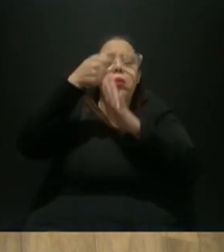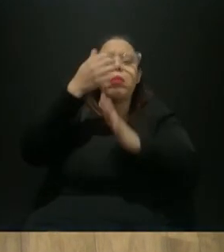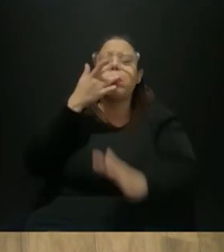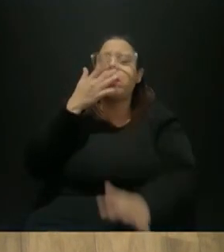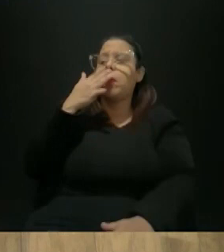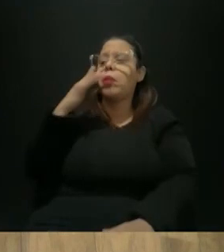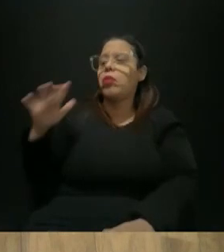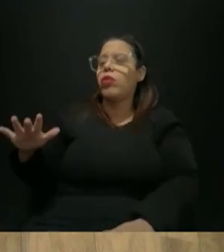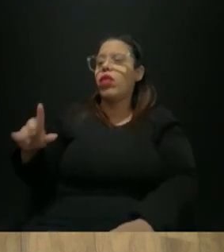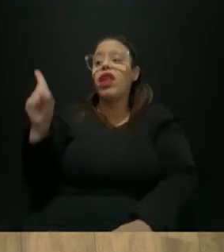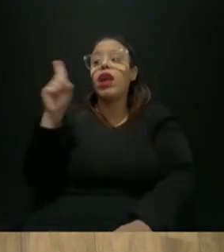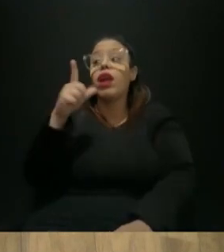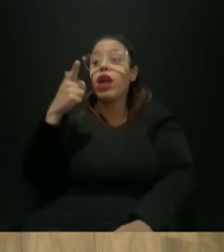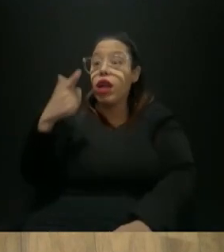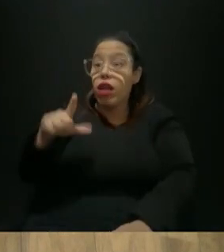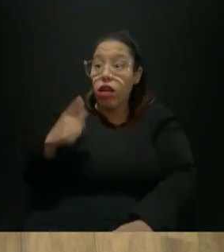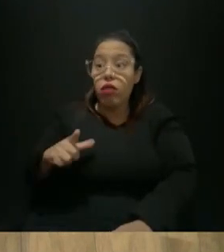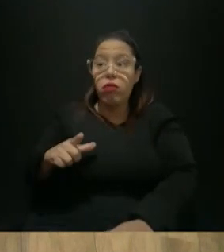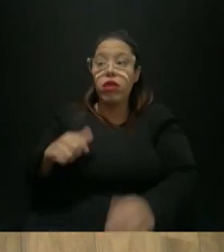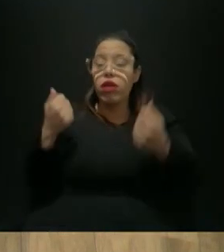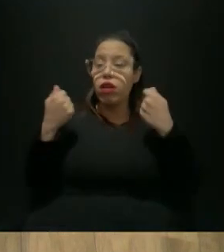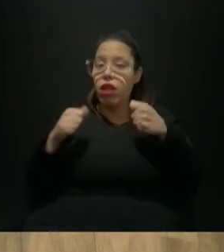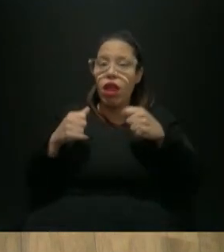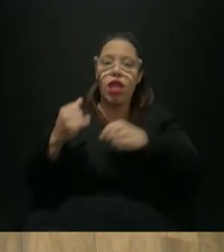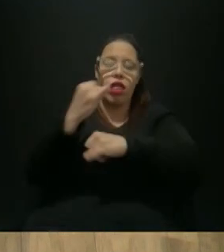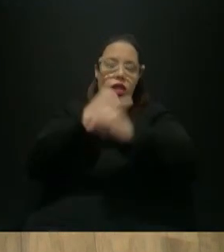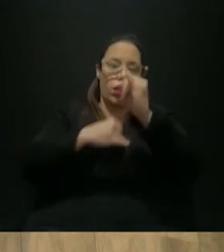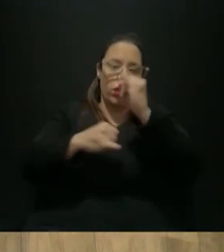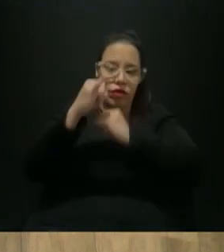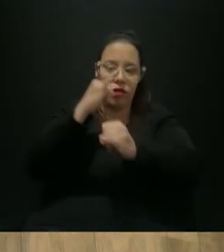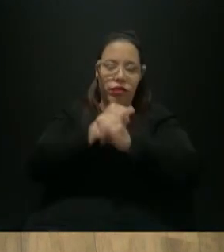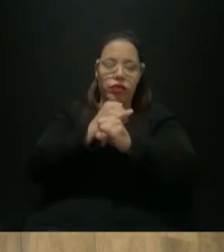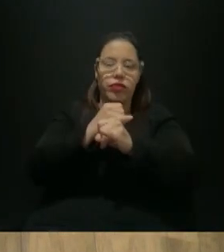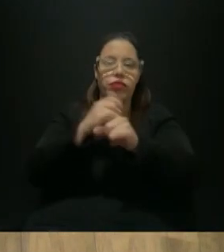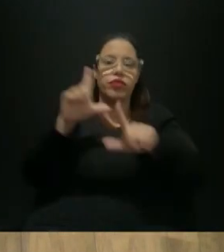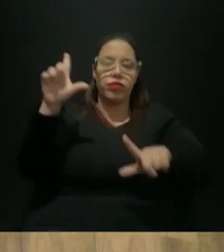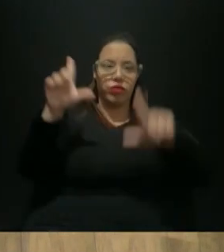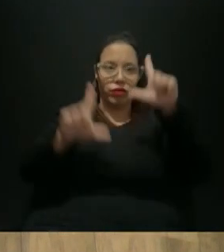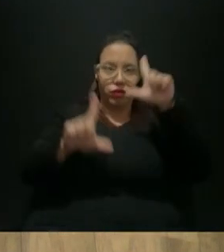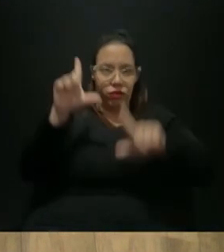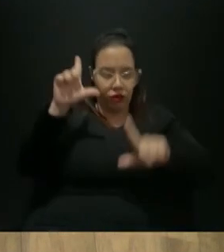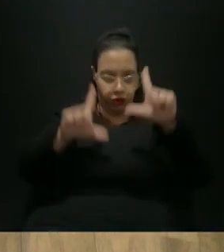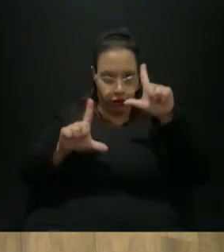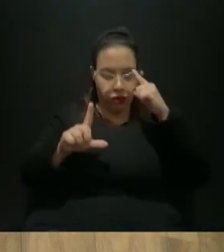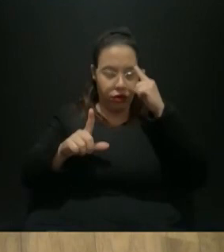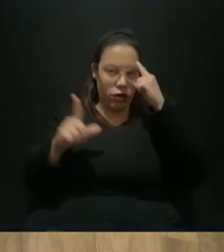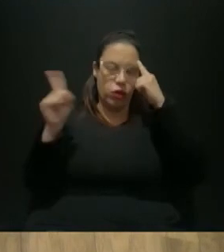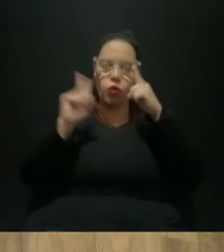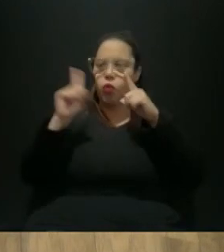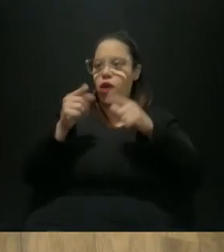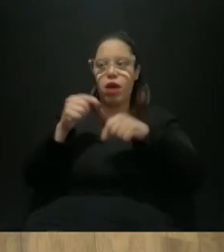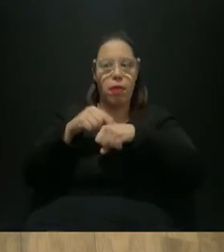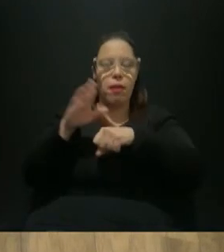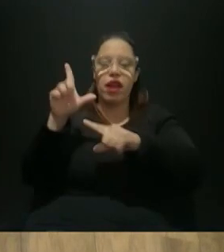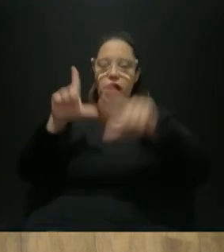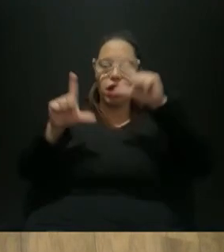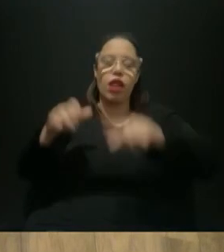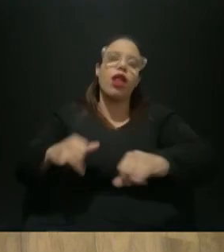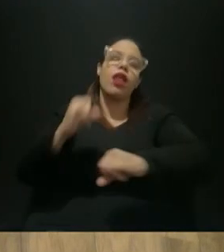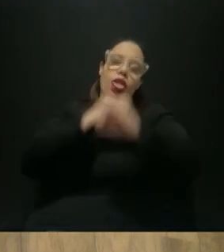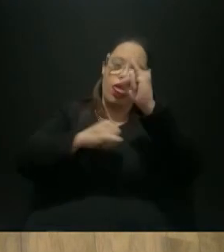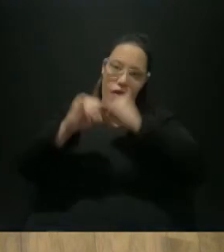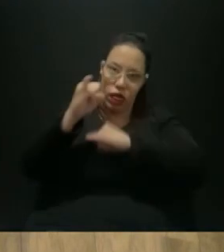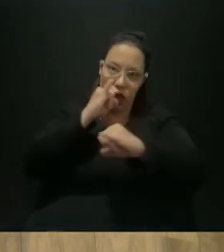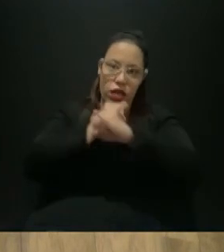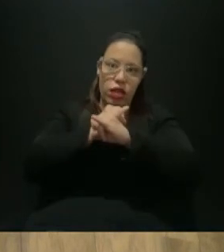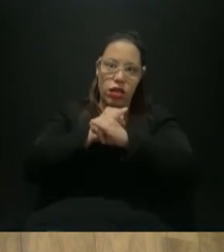sem, principalmente a internet, a gente fala de televisão, mas a maior parte nem é mais televisão, é a internet mesmo. A criança já sabe mexer